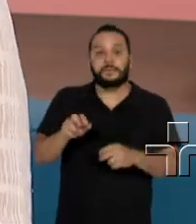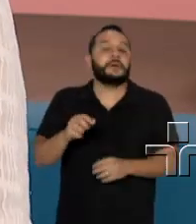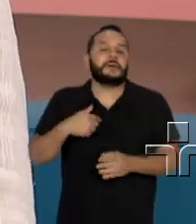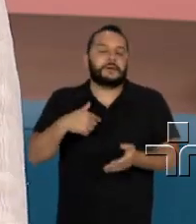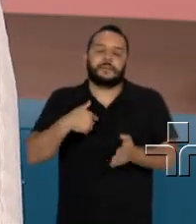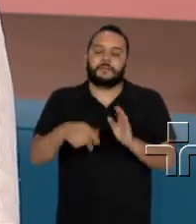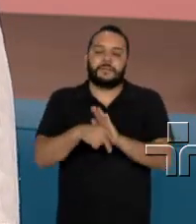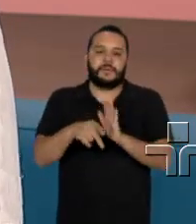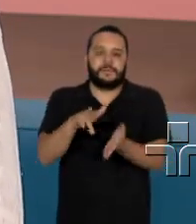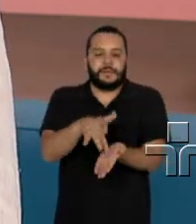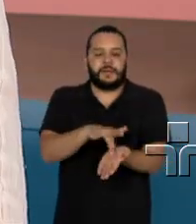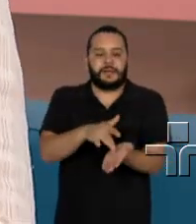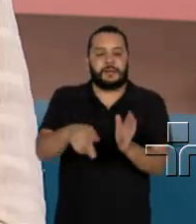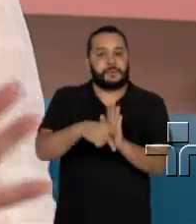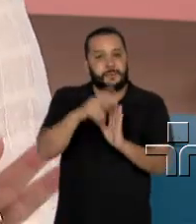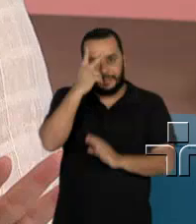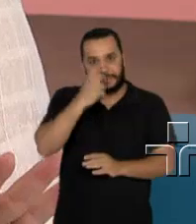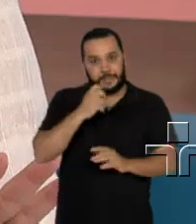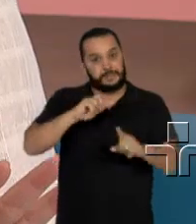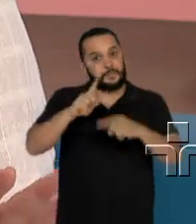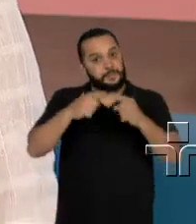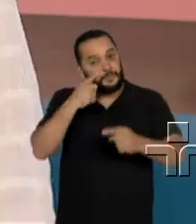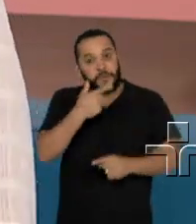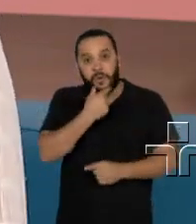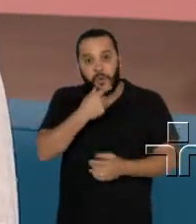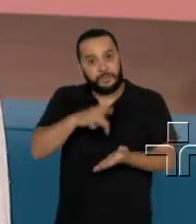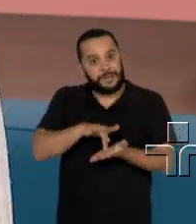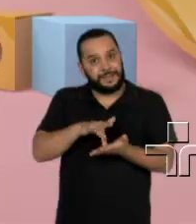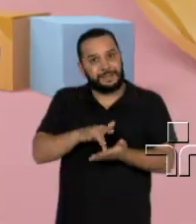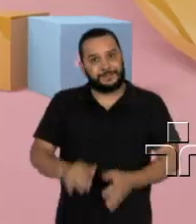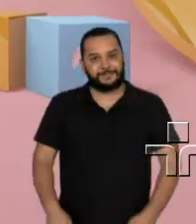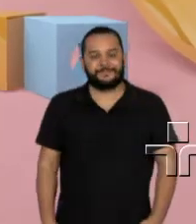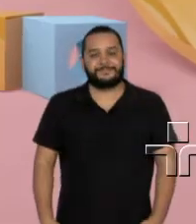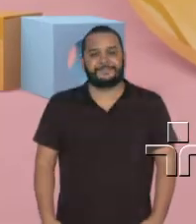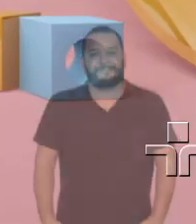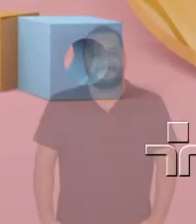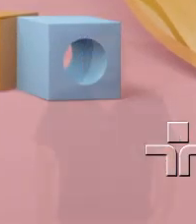no próximo bloco um bailarino aqui no estúdio